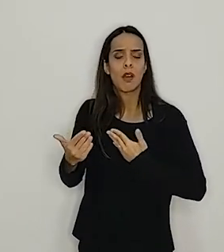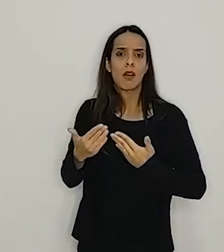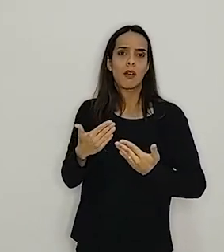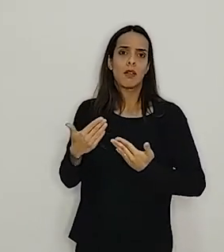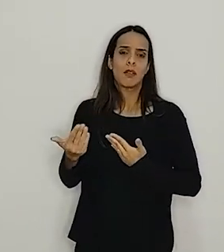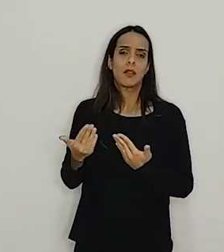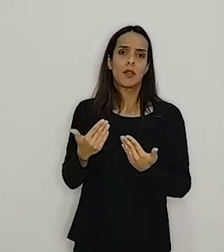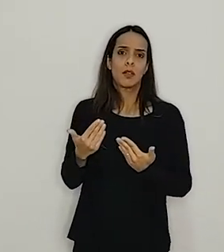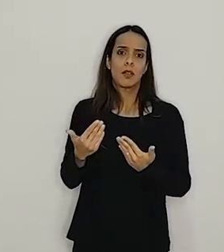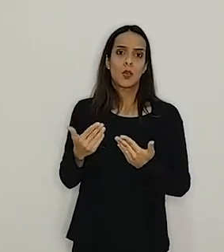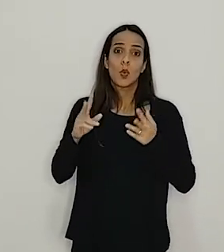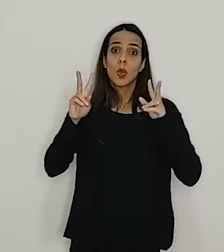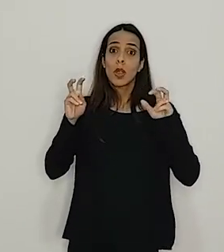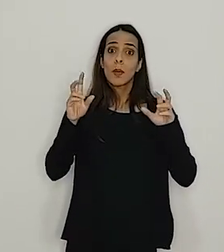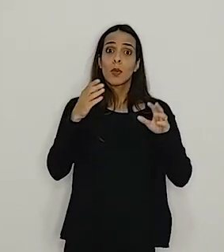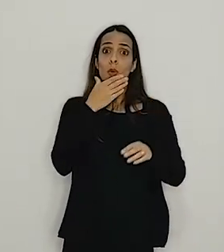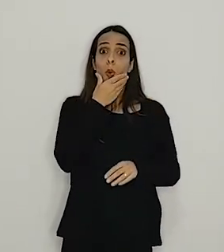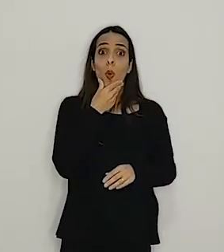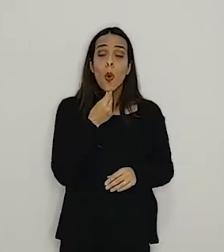homem.